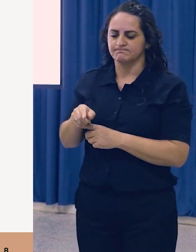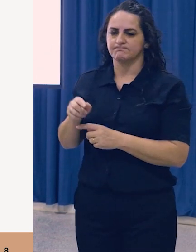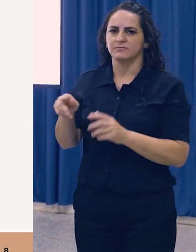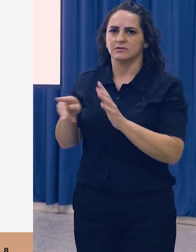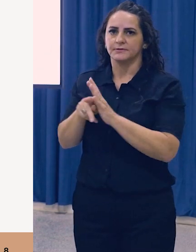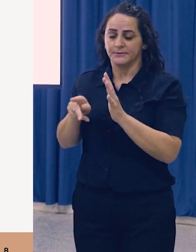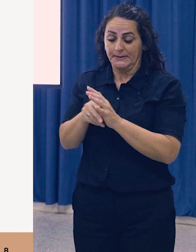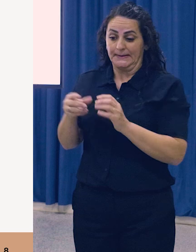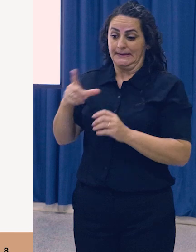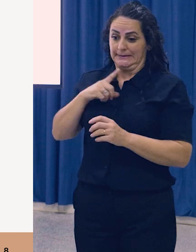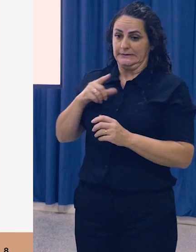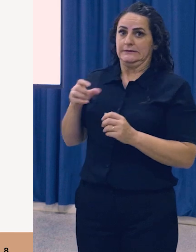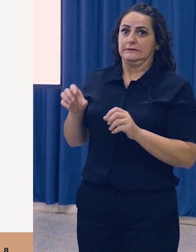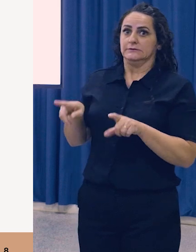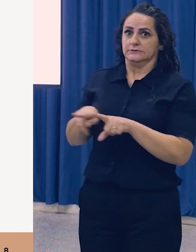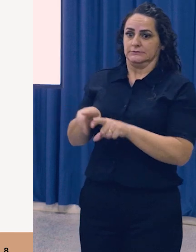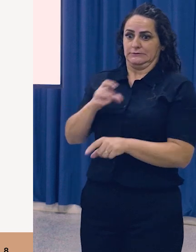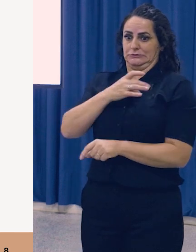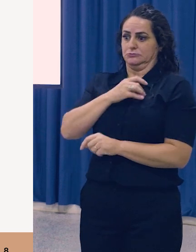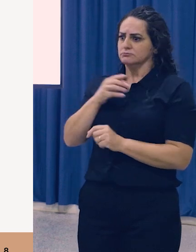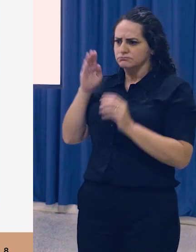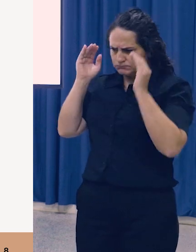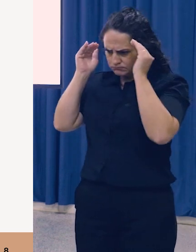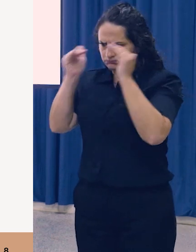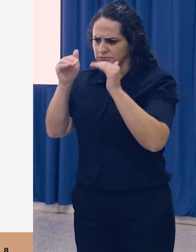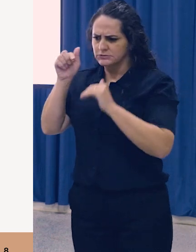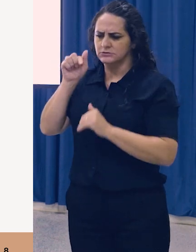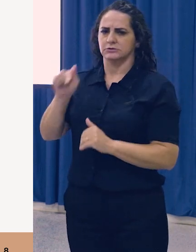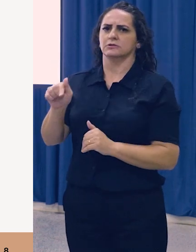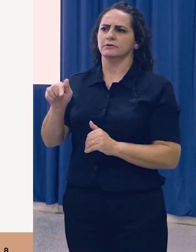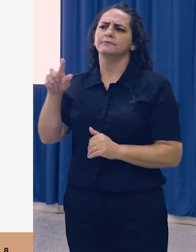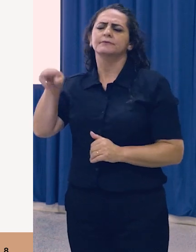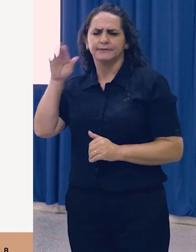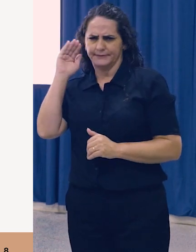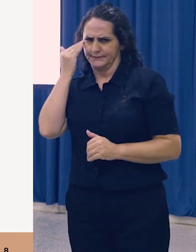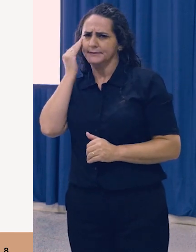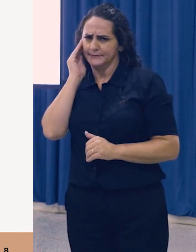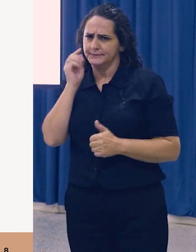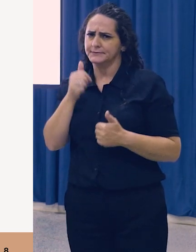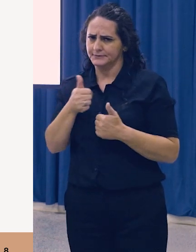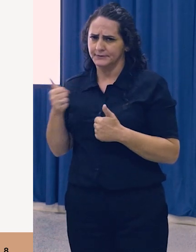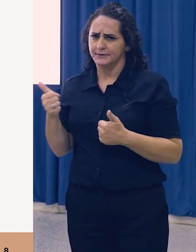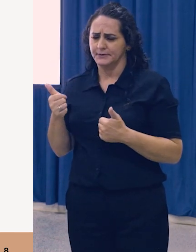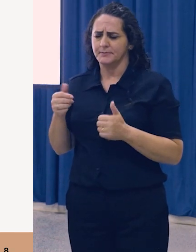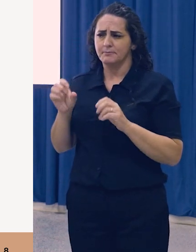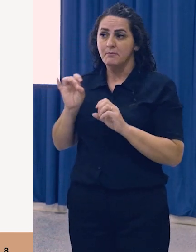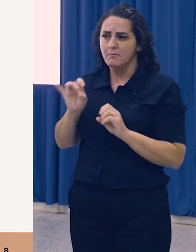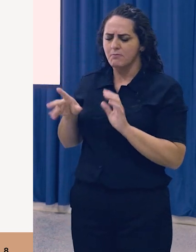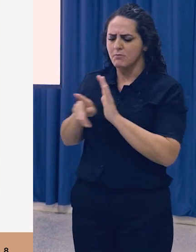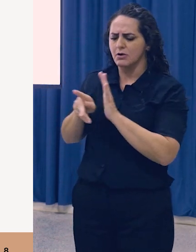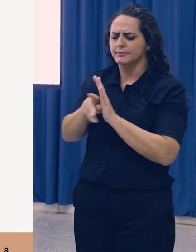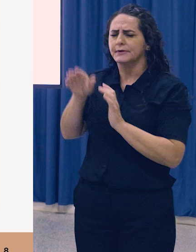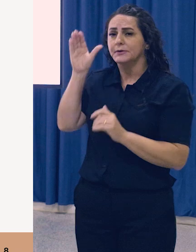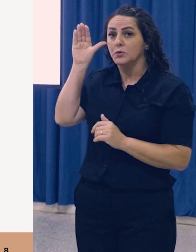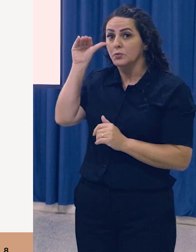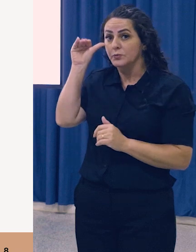de terror, obedeça a ele. Então, assim, vocês entenderam, né? É para gerar essa